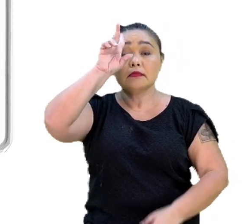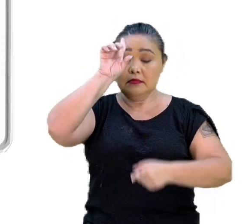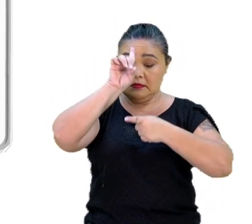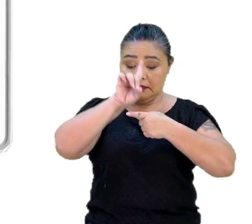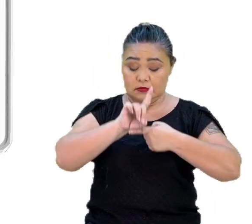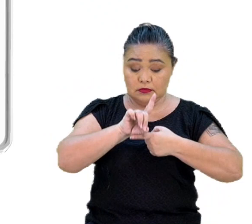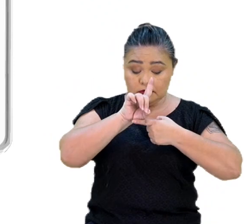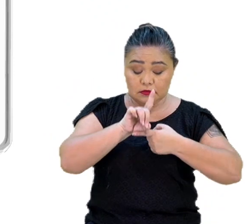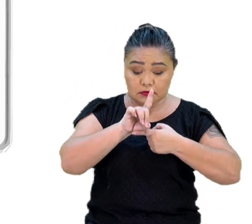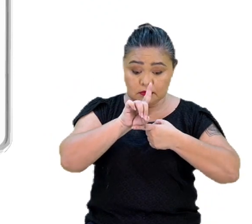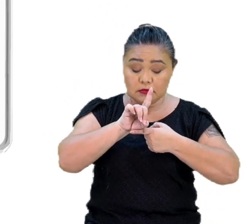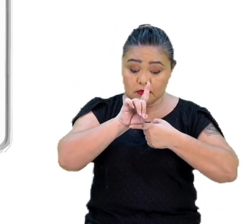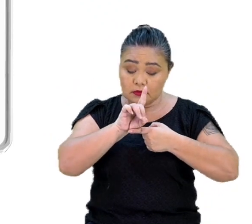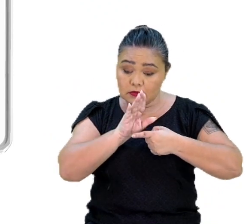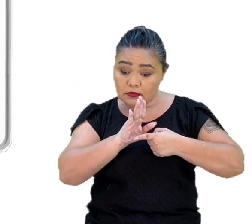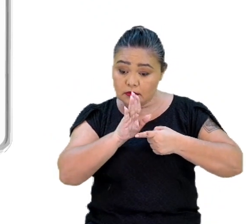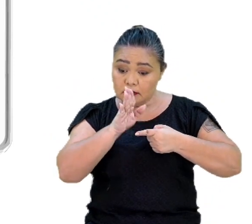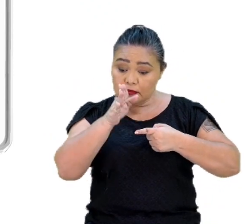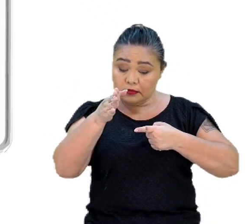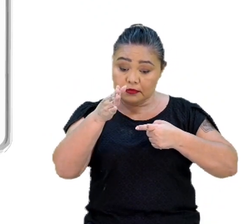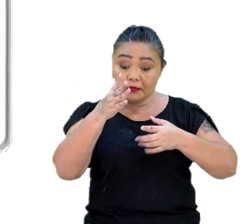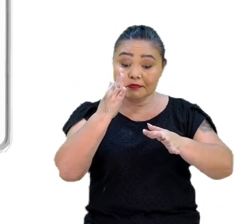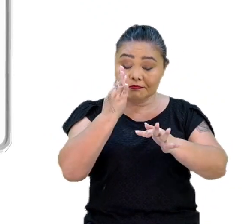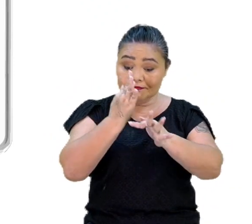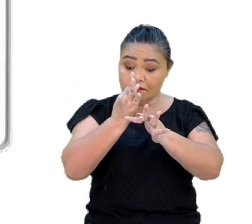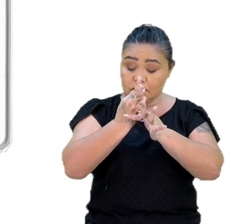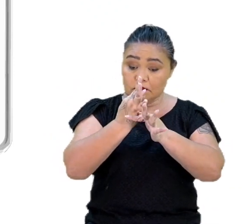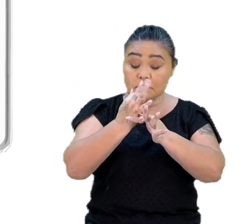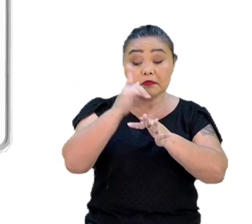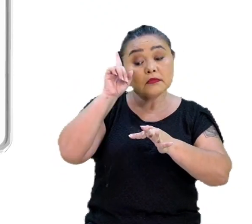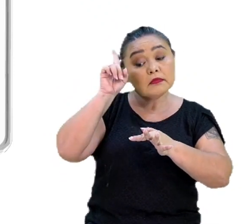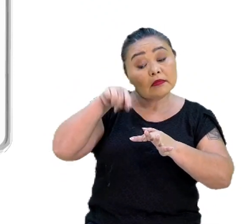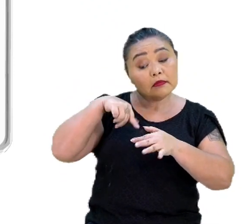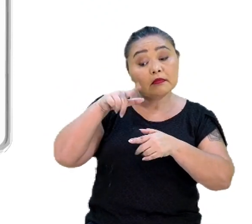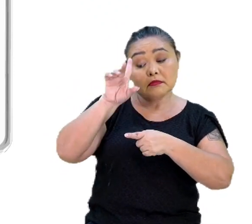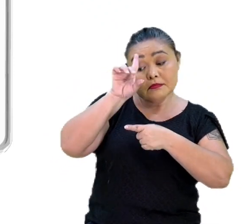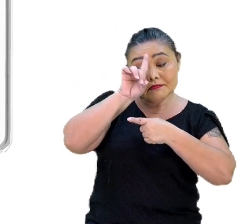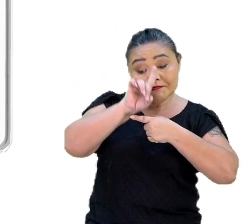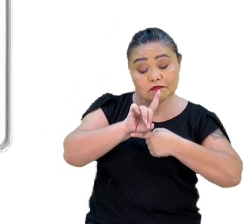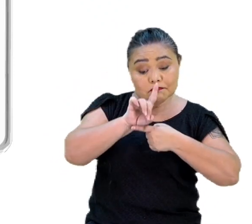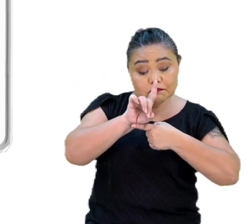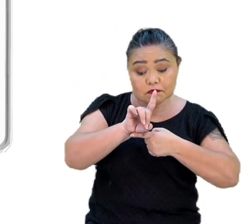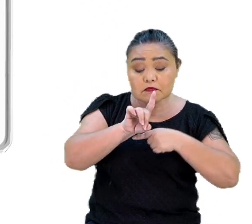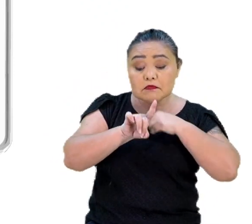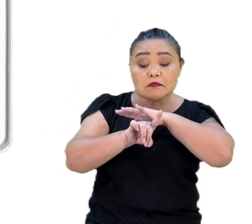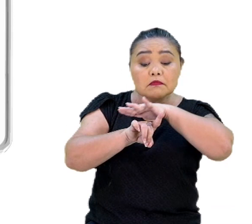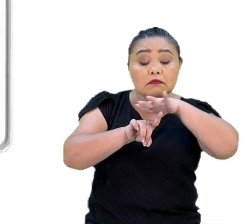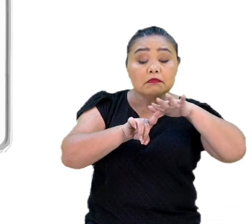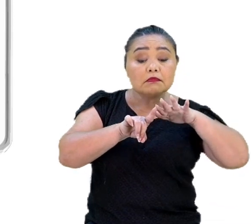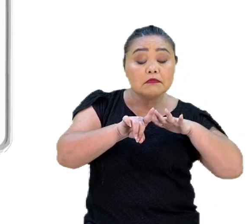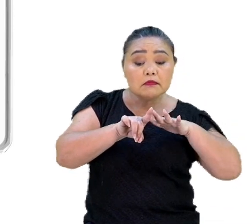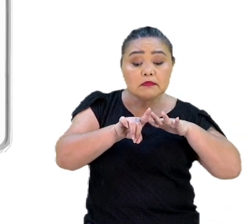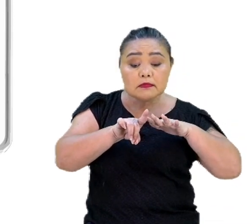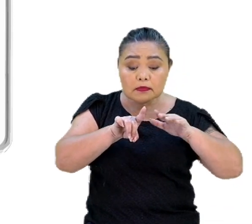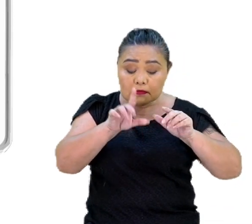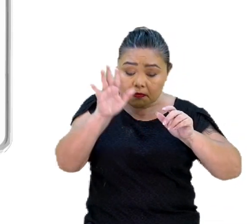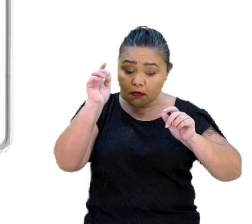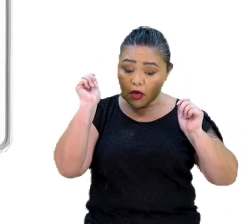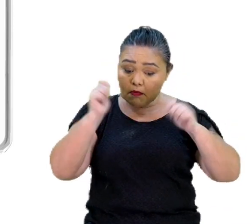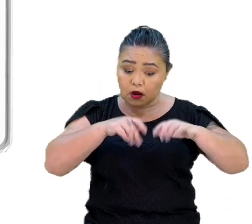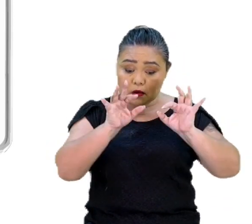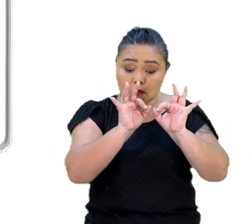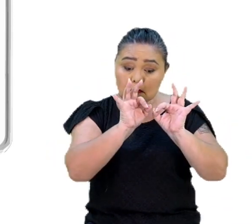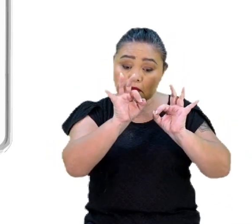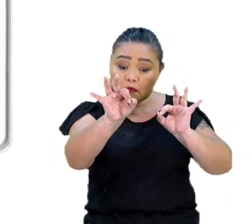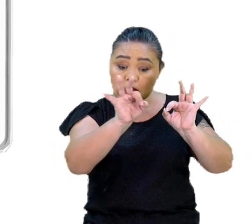uma grandeza física, ou seja, é algo em que a gente pode medir. Por isso